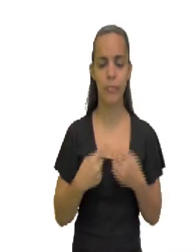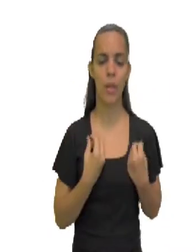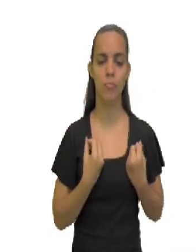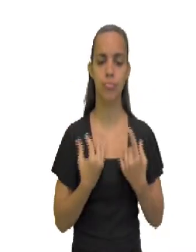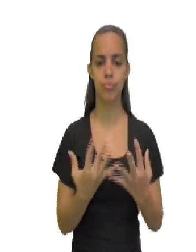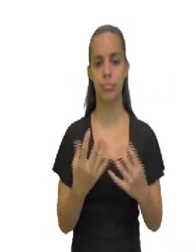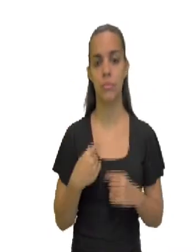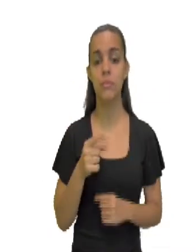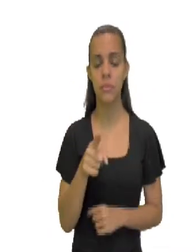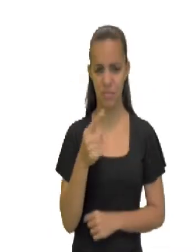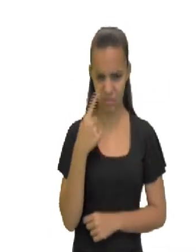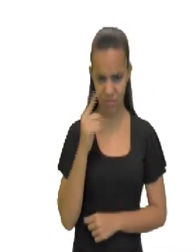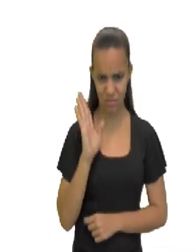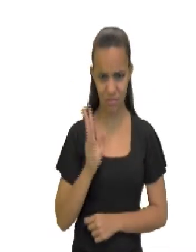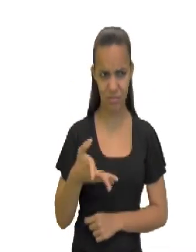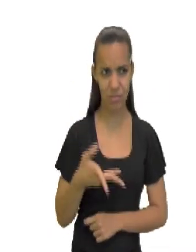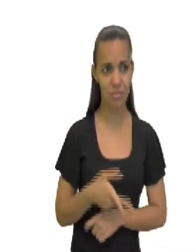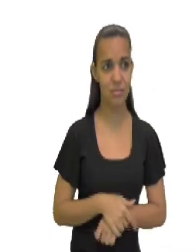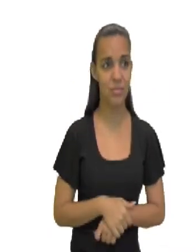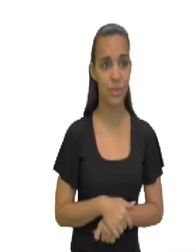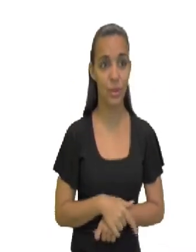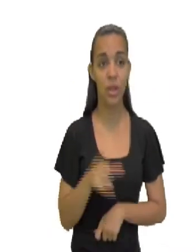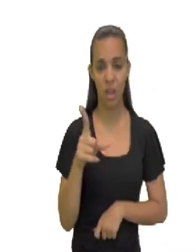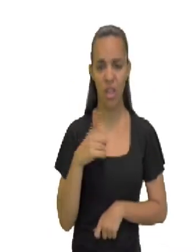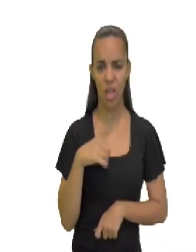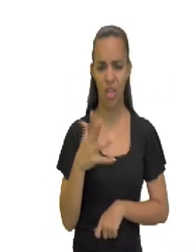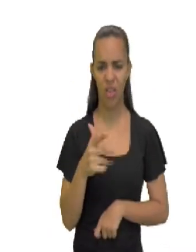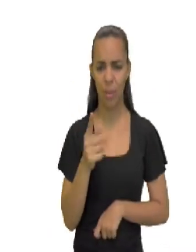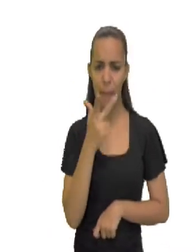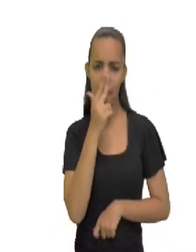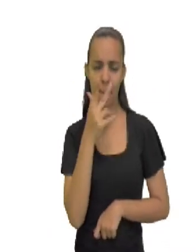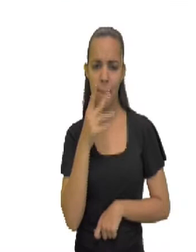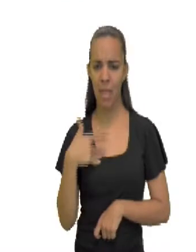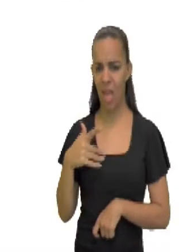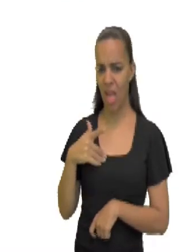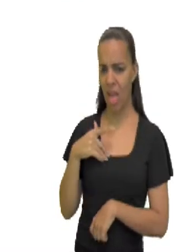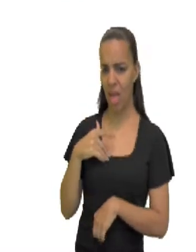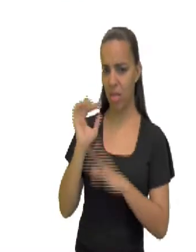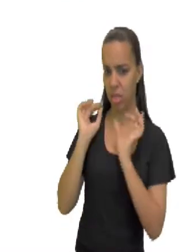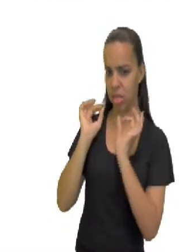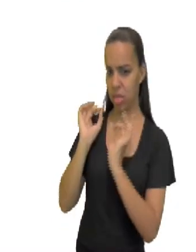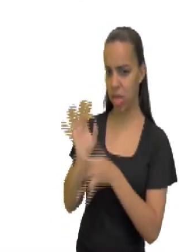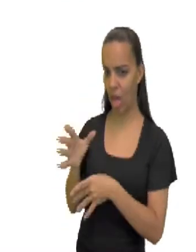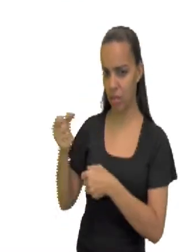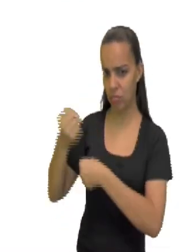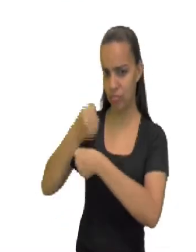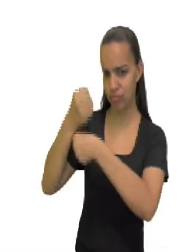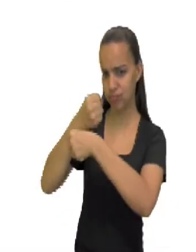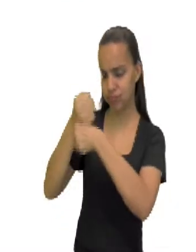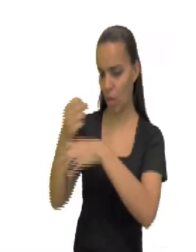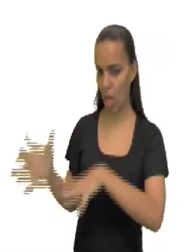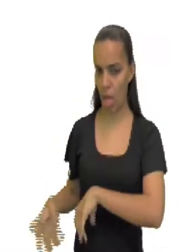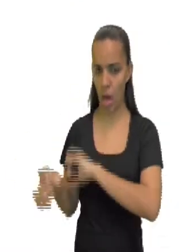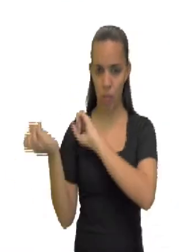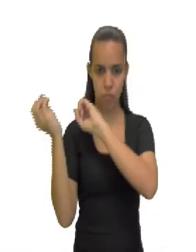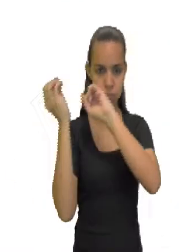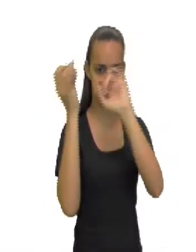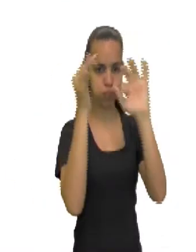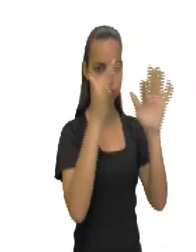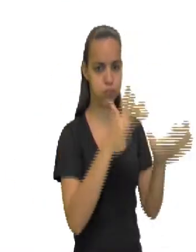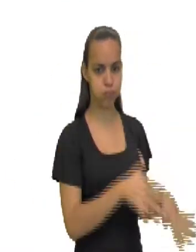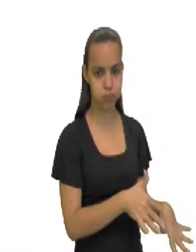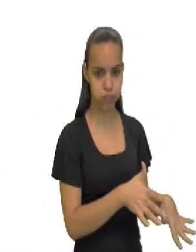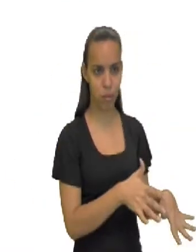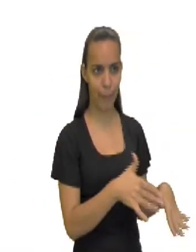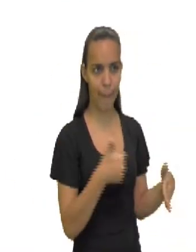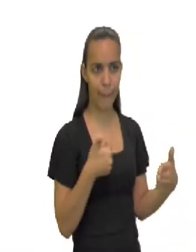Pois bem, nós temos aí entulhos, restos de construção, não é mesmo? Que foi jogado e